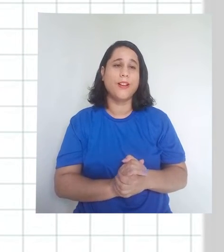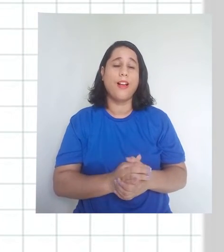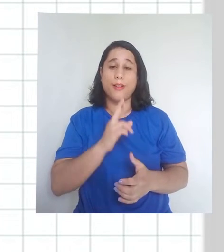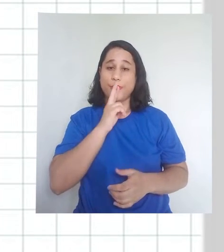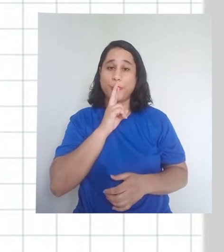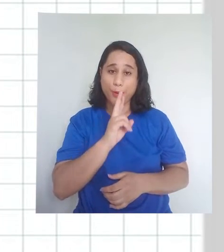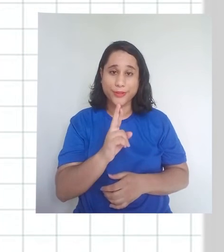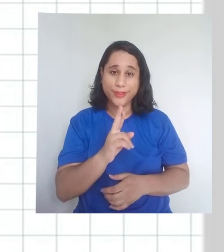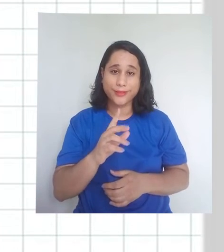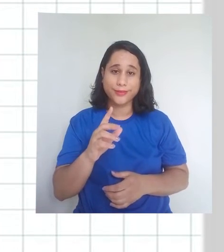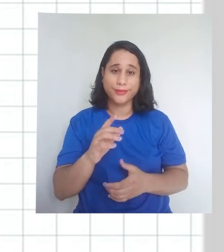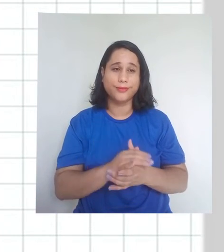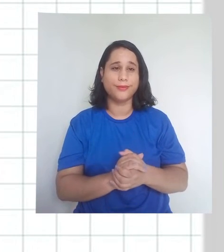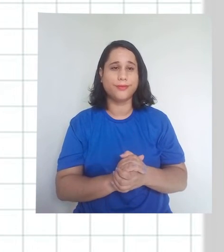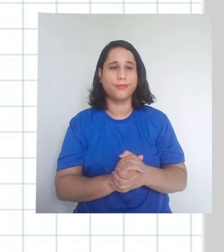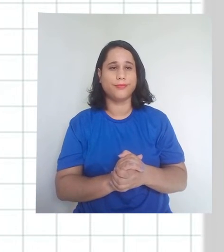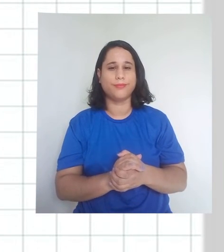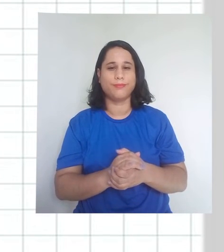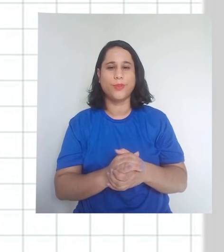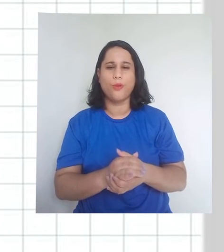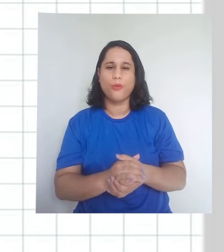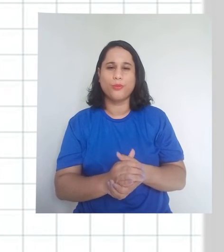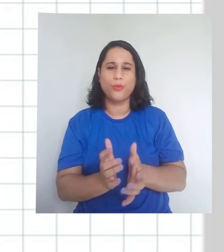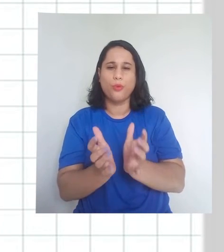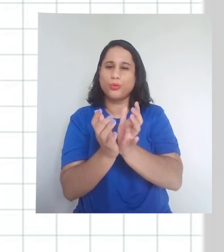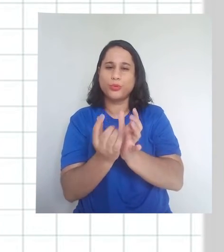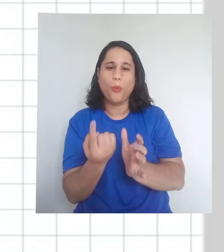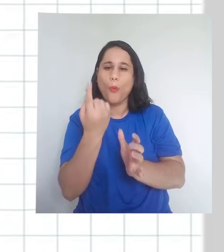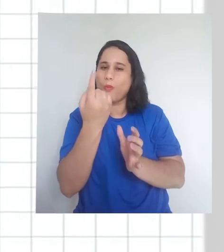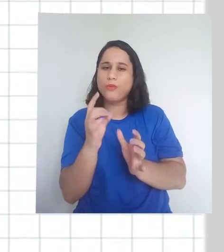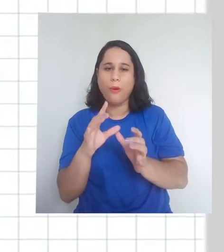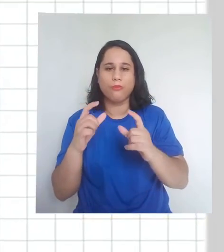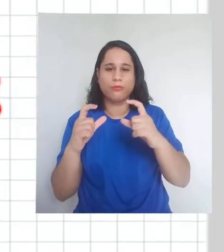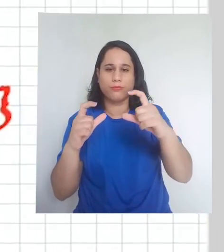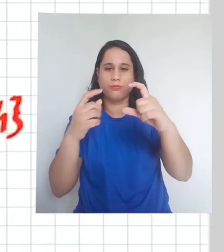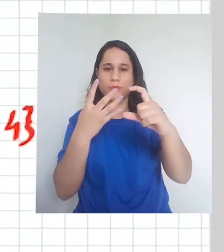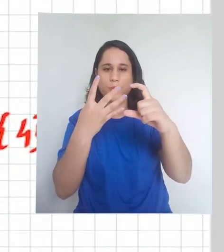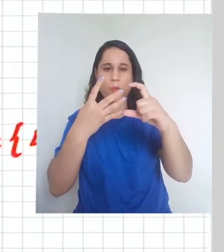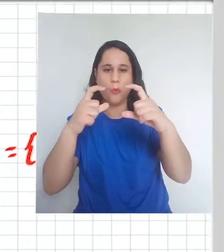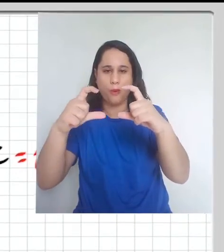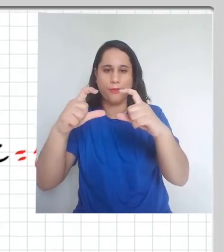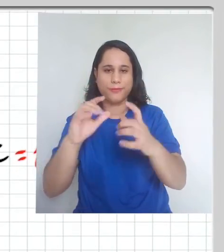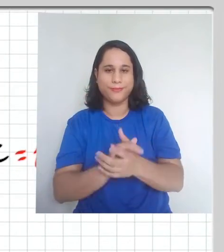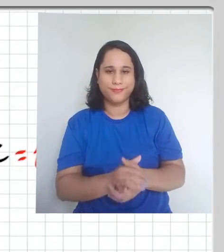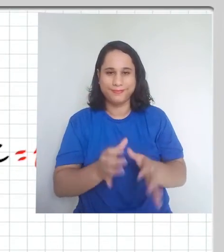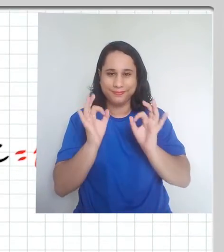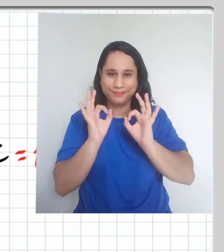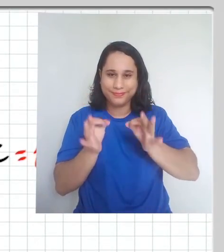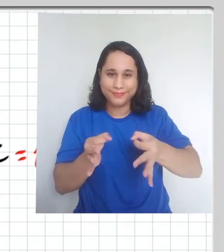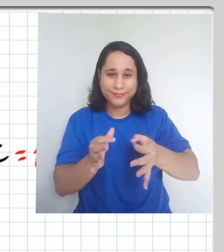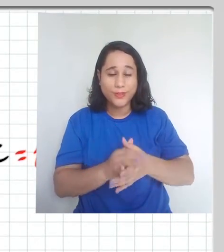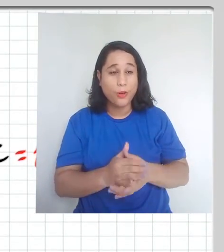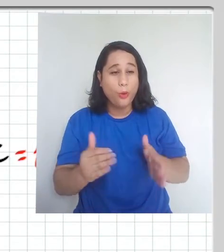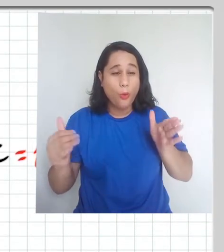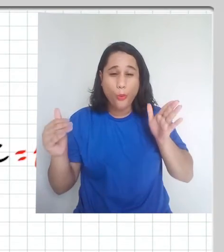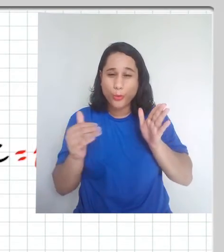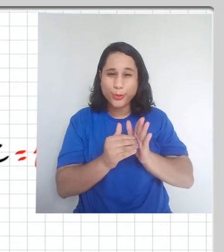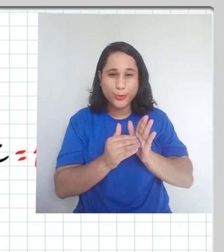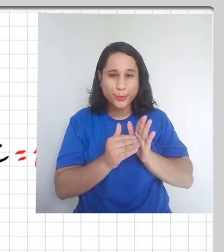nossa resposta, conjunto unitário, 4. Beleza? E por